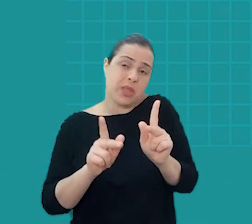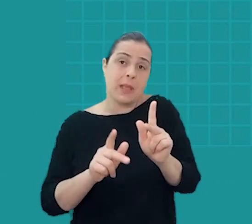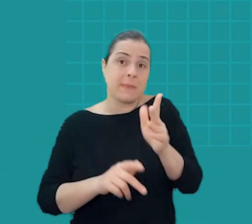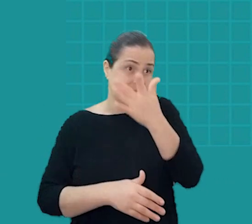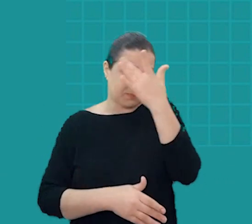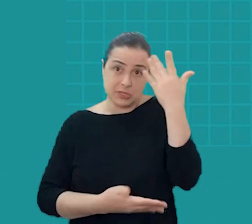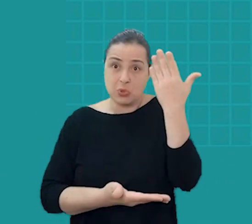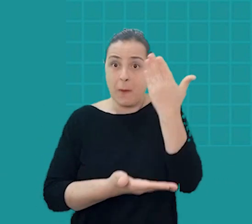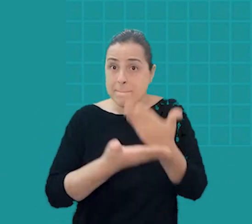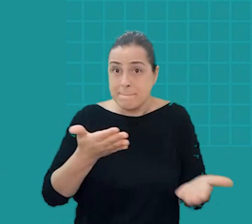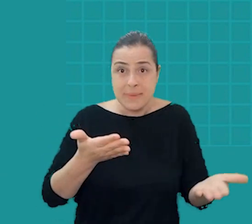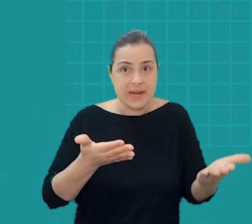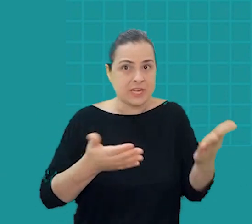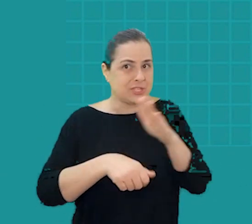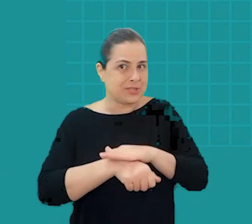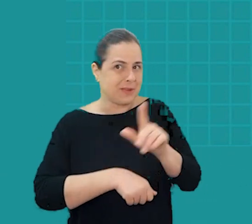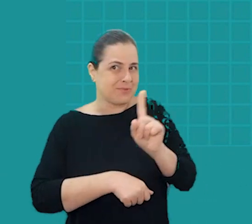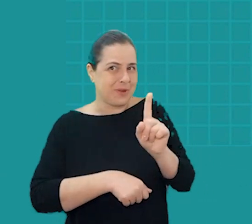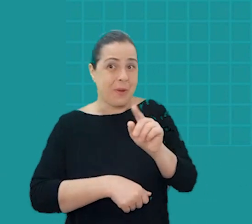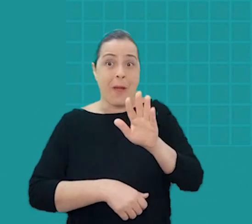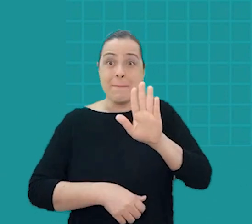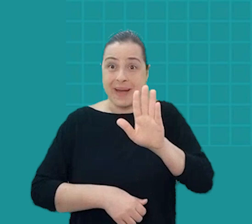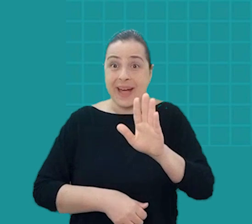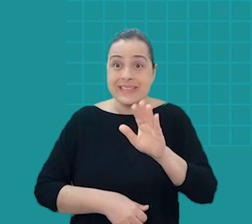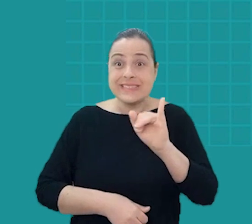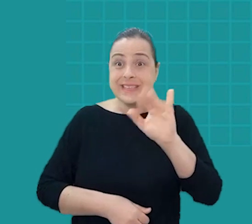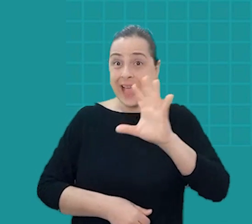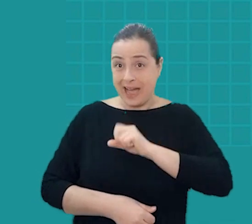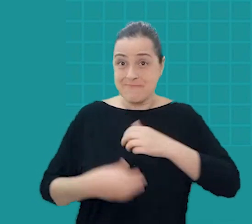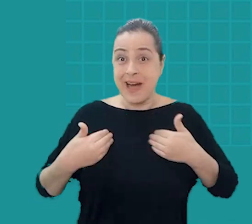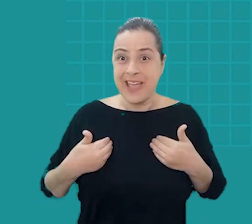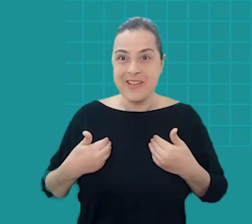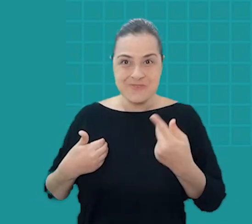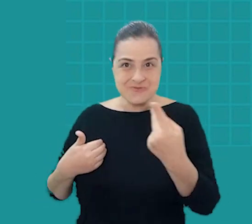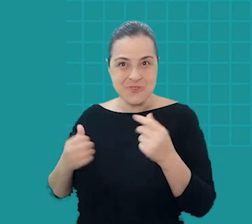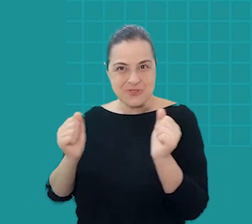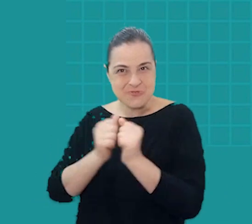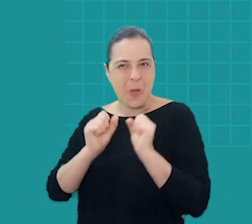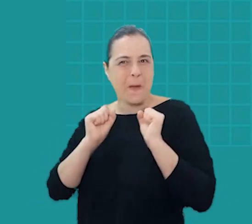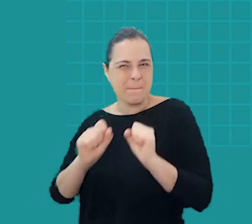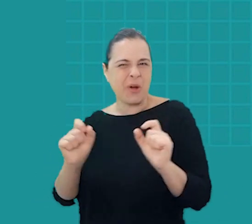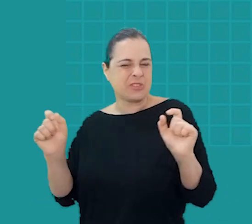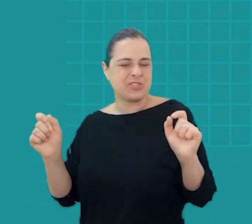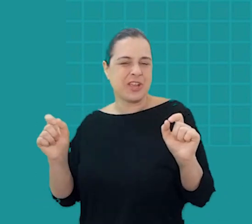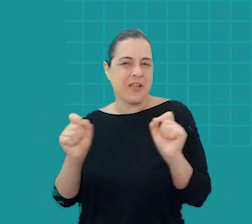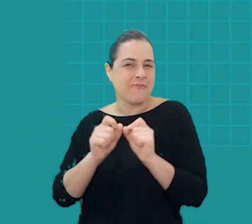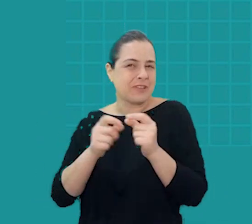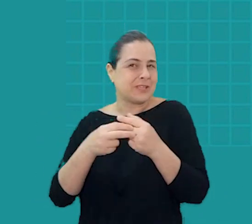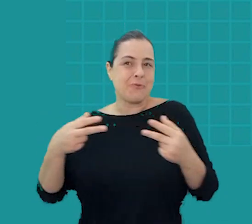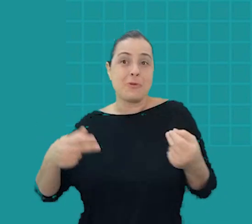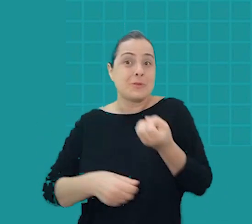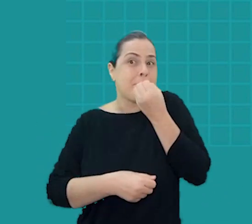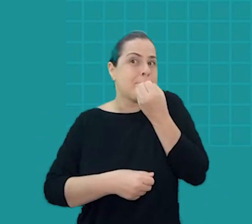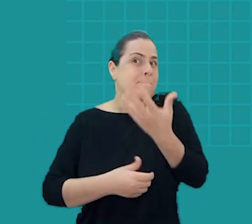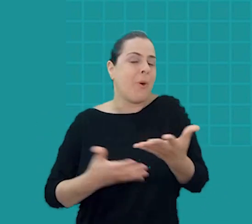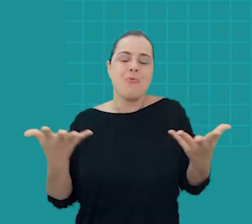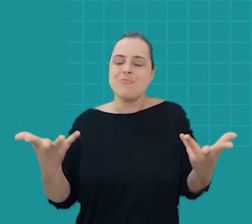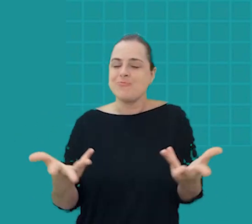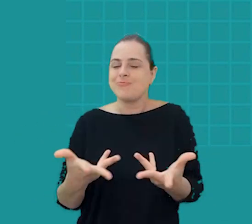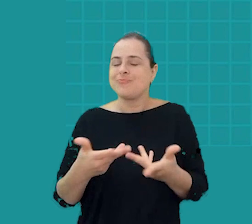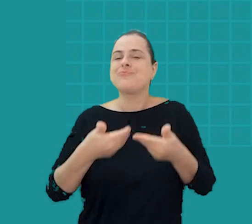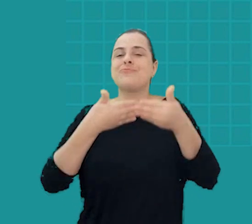tempo. Mas se você me amar, vamos fazer alguma coisa grande e top para frente aí. Meio